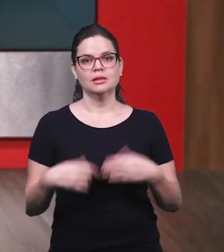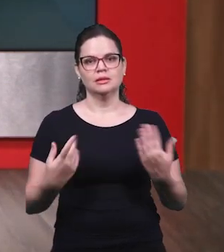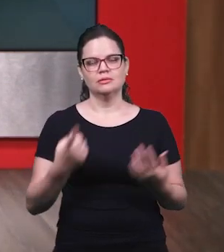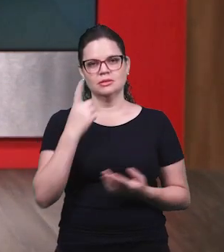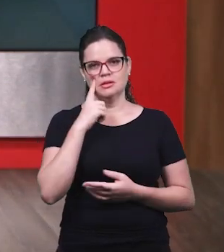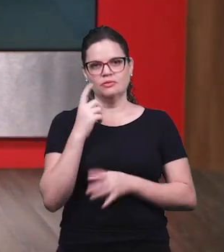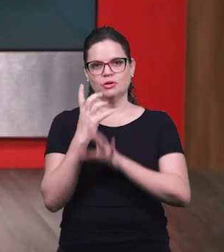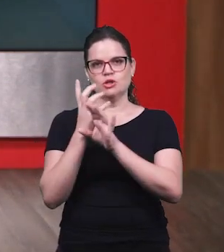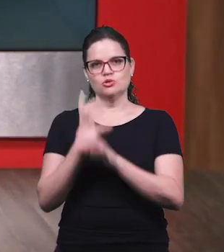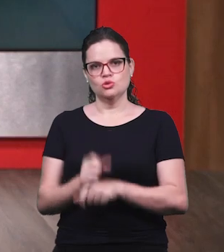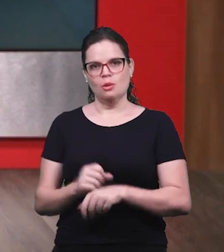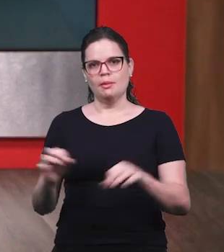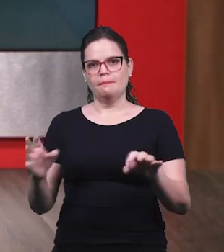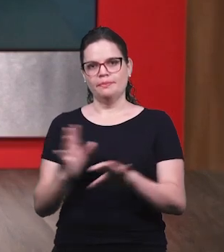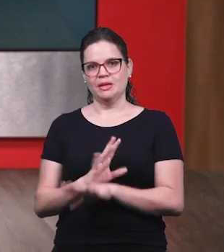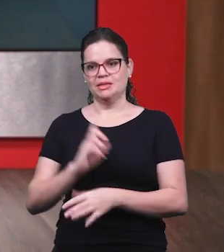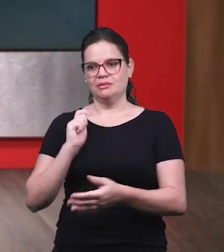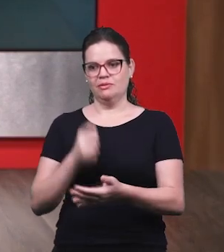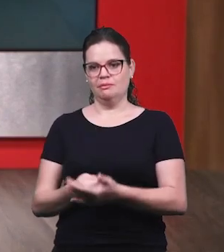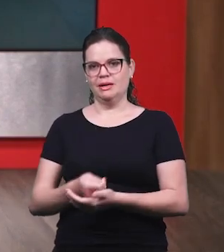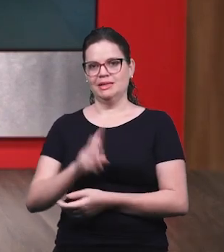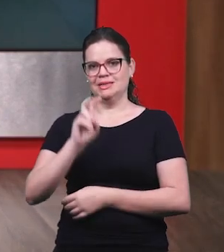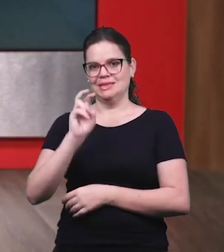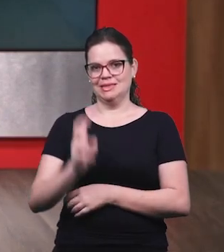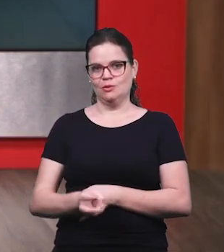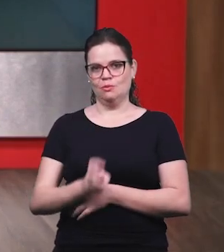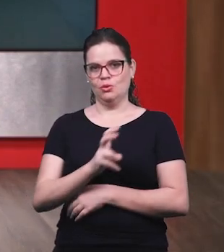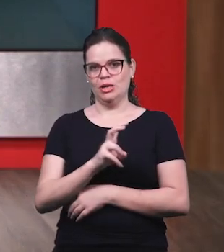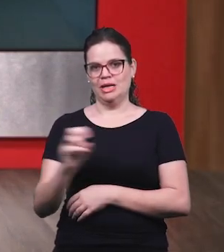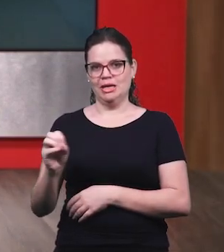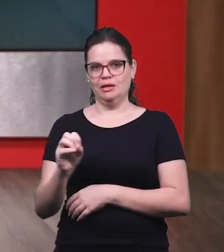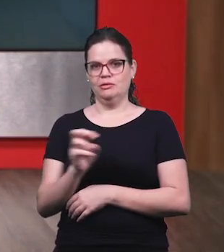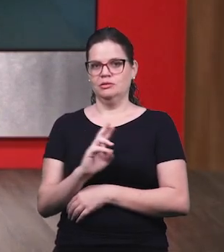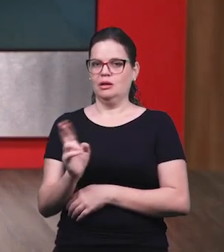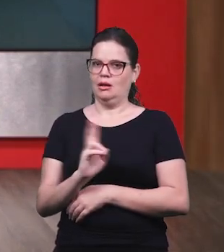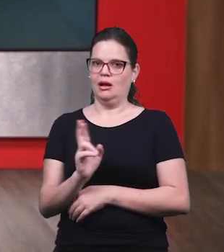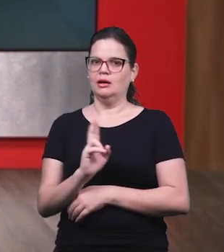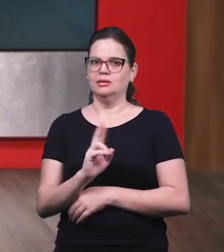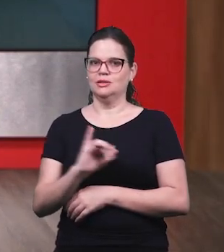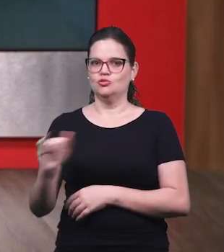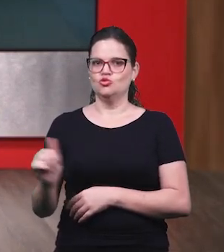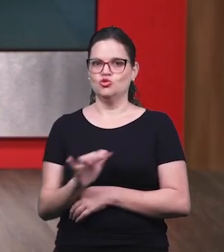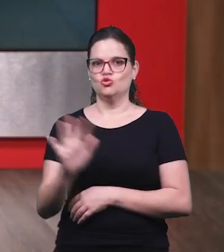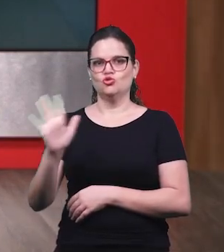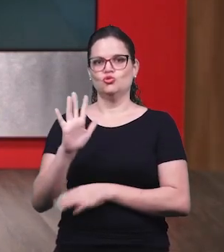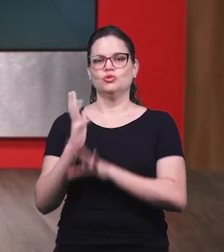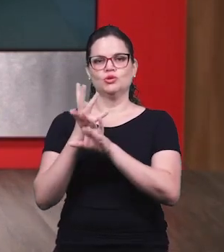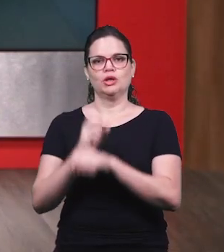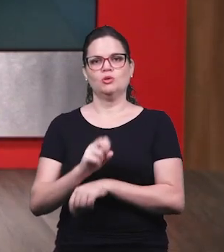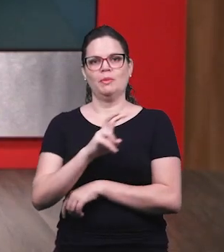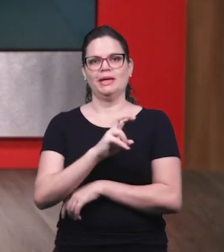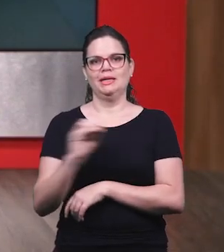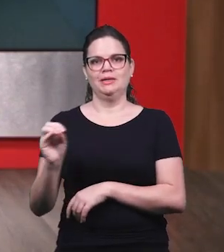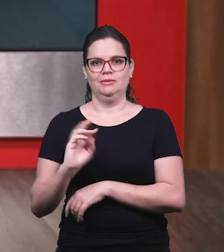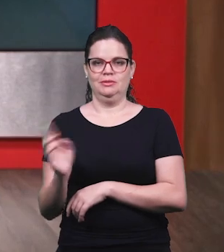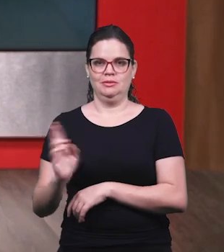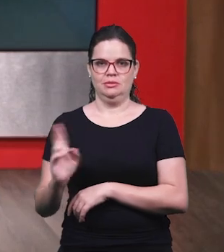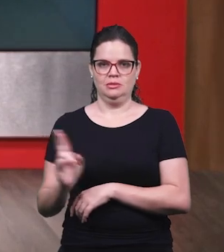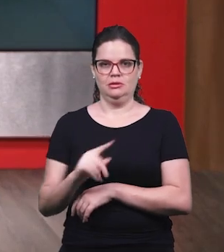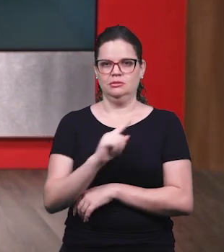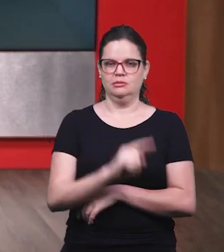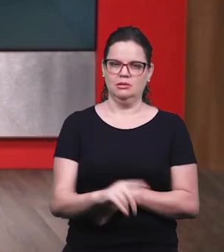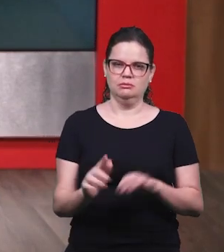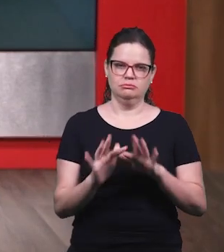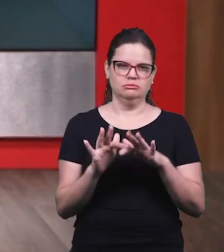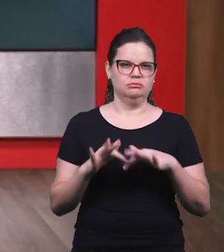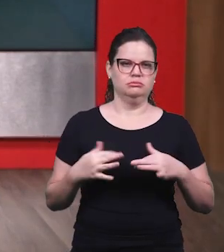do quinto mês, você vai pagar 5.500 àquela pessoa, né? Então, é uma maneira bem